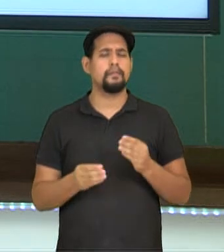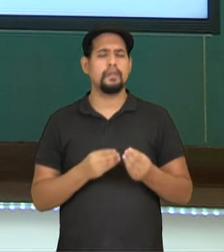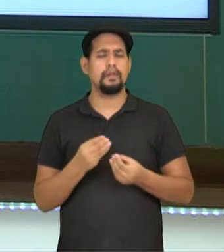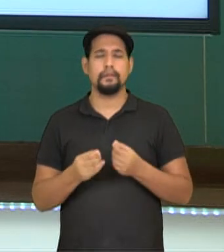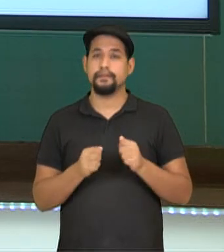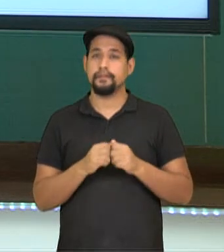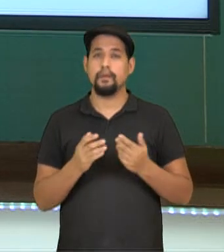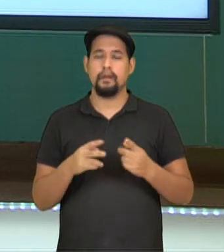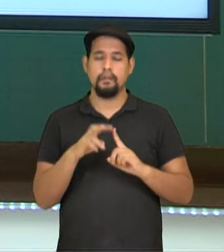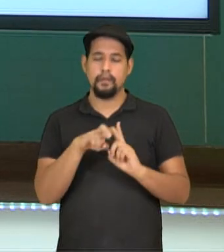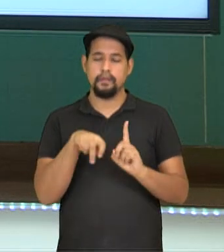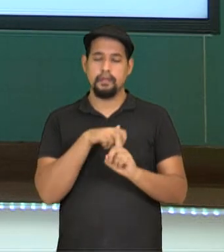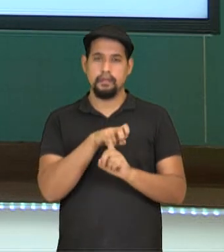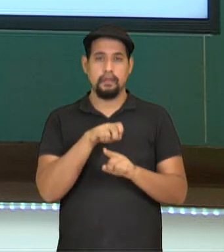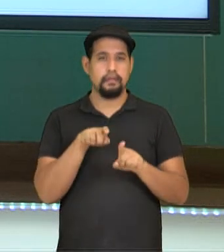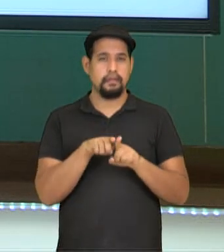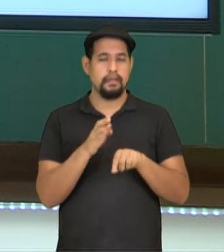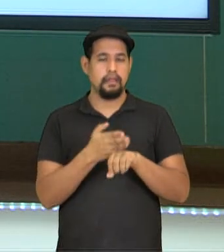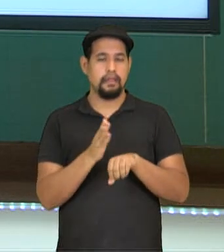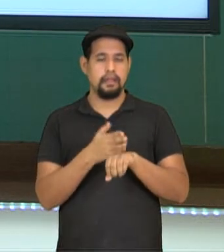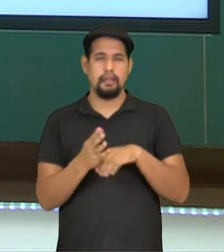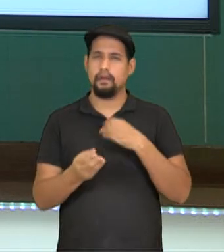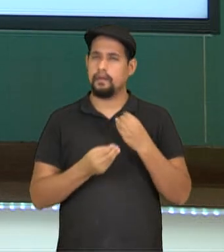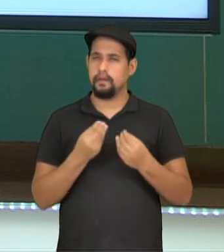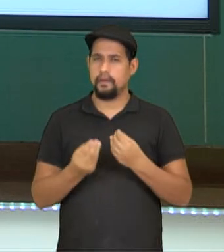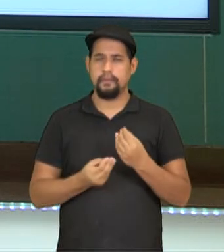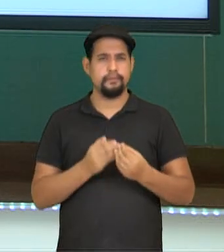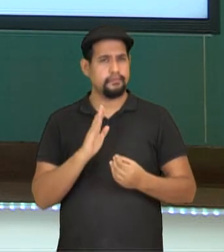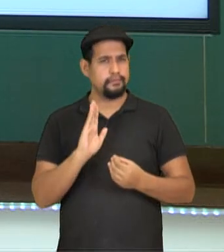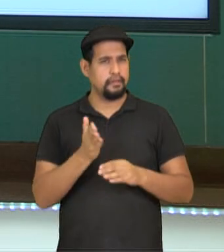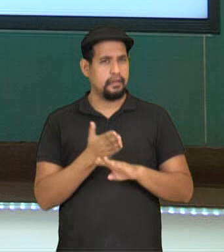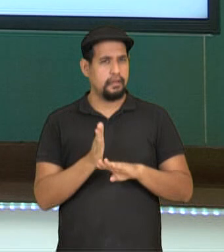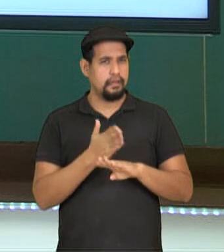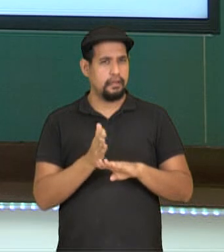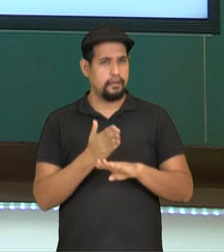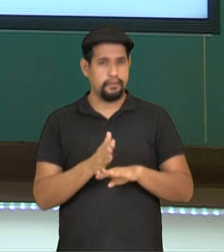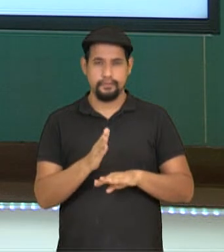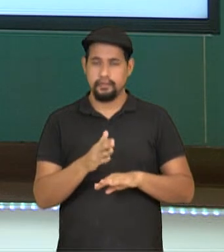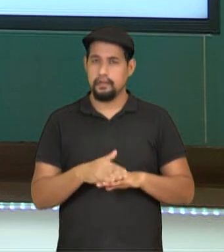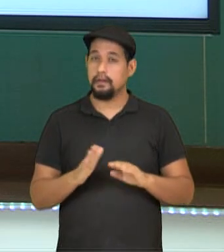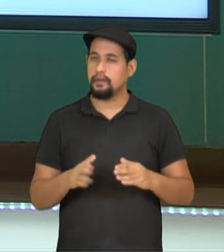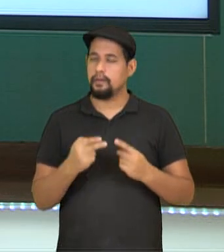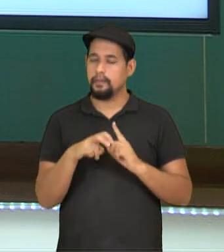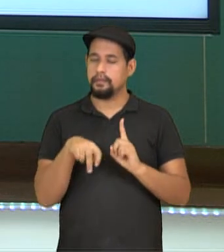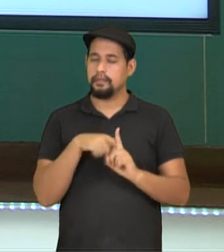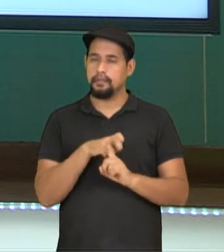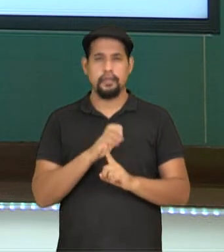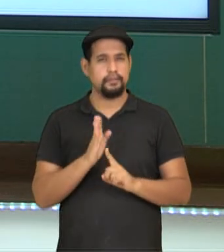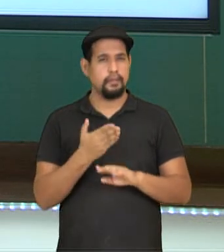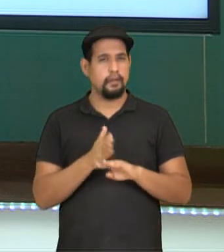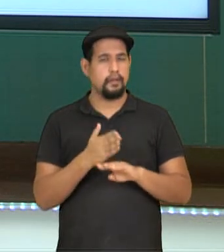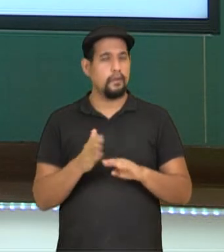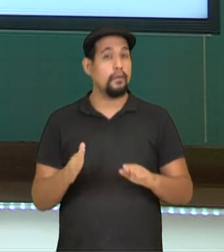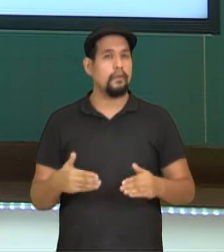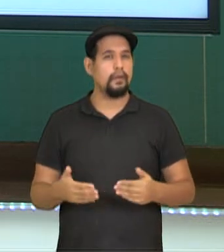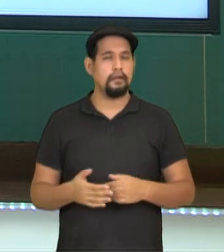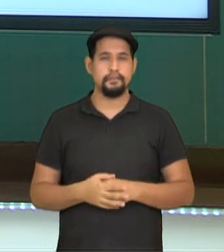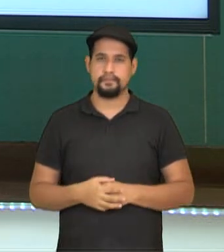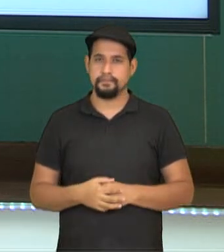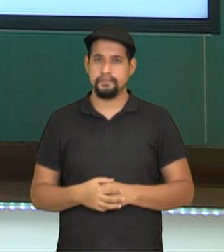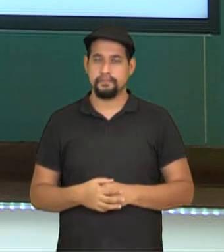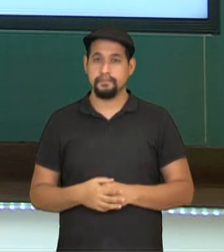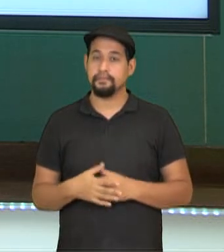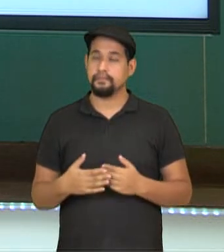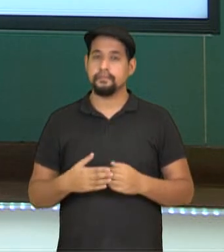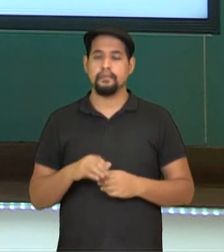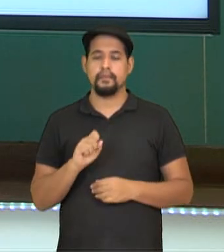as modalidades que o skate é praticado? Você já praticou o skate? Em qual modalidade se já praticou? Então, o